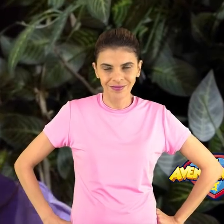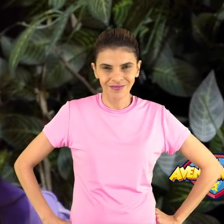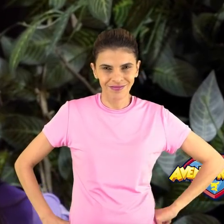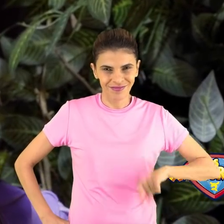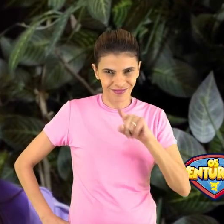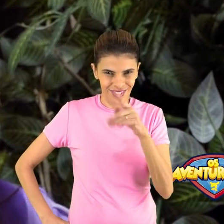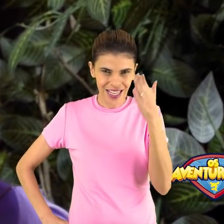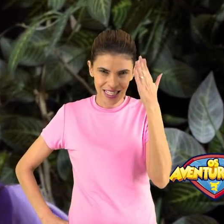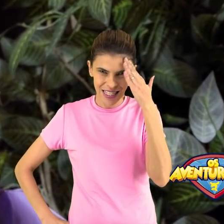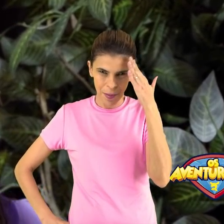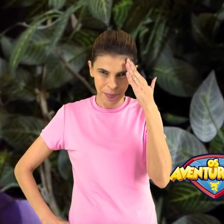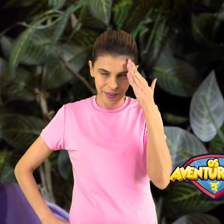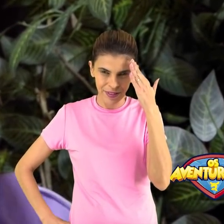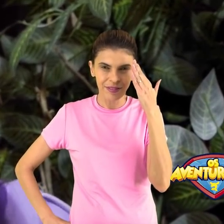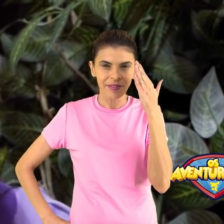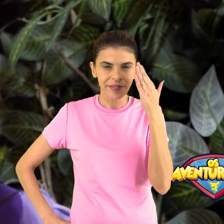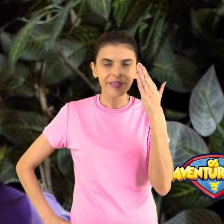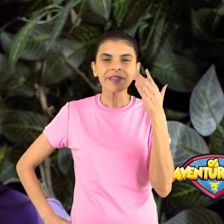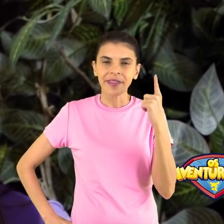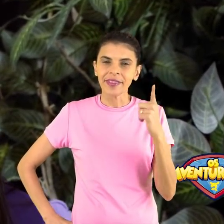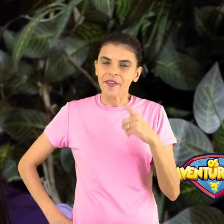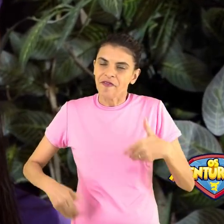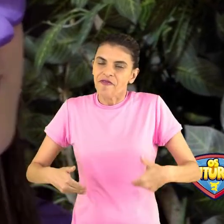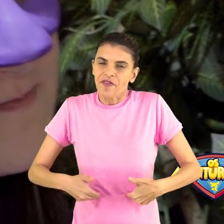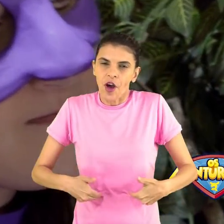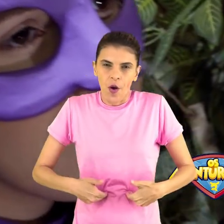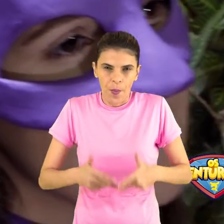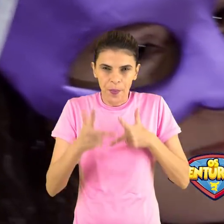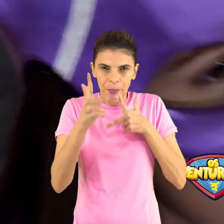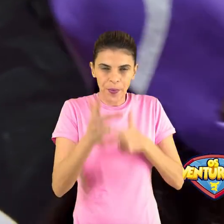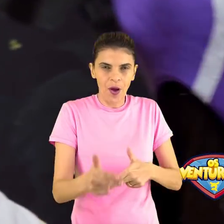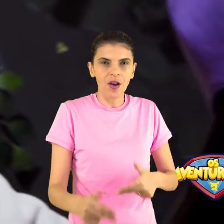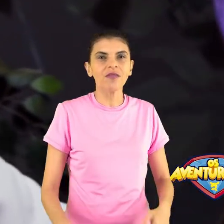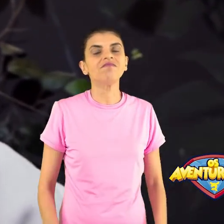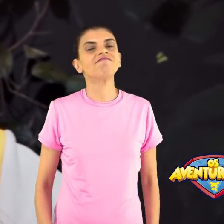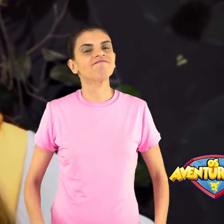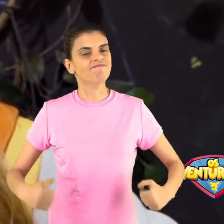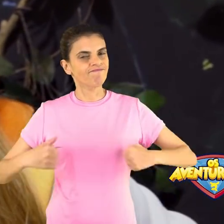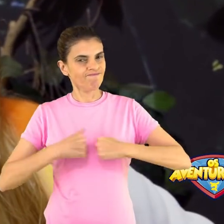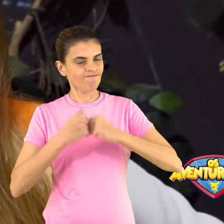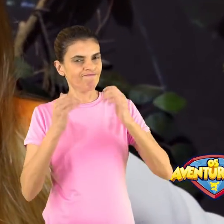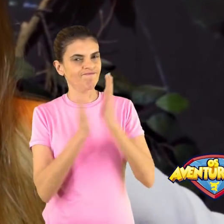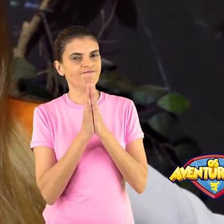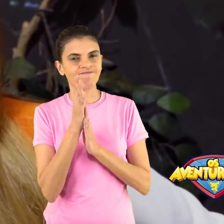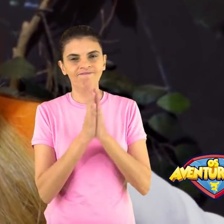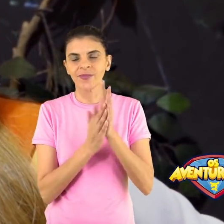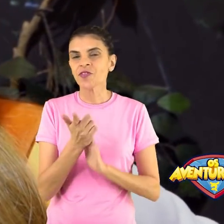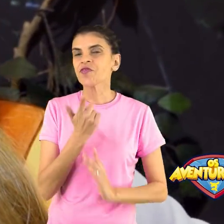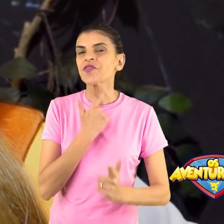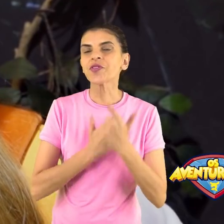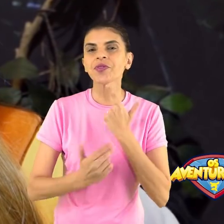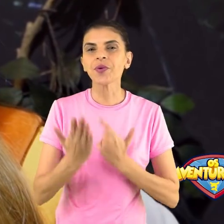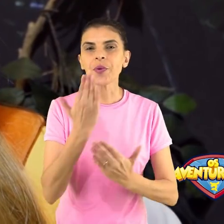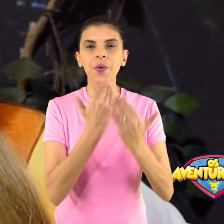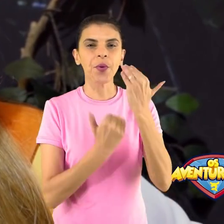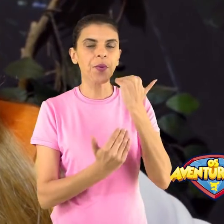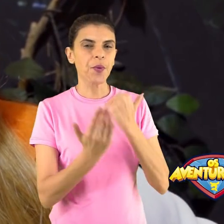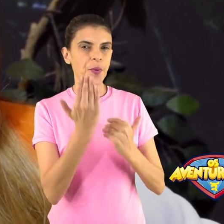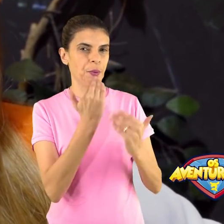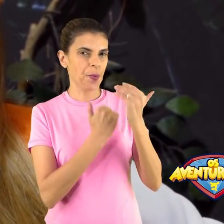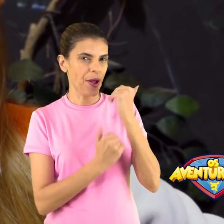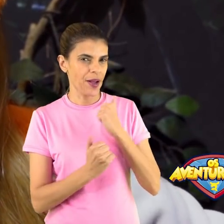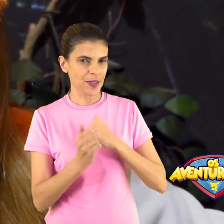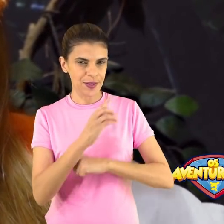Você sabia que a gente também tá cheia de fome? É, eu tô com uma vontade de comer carne de